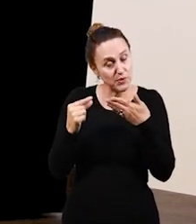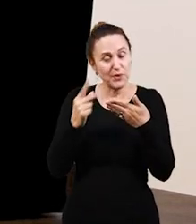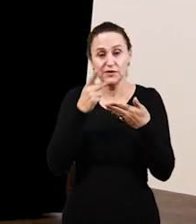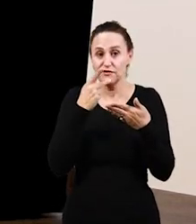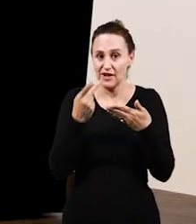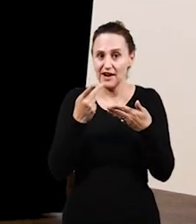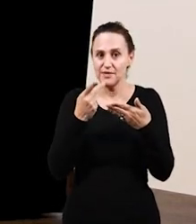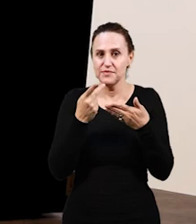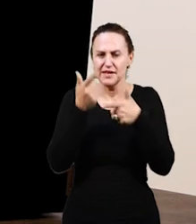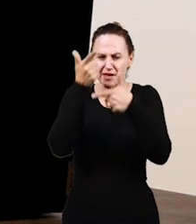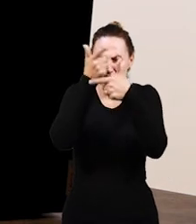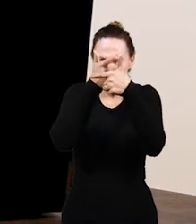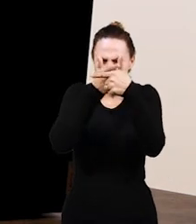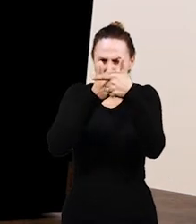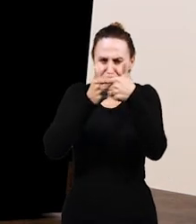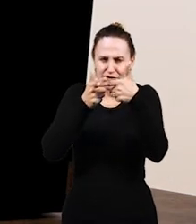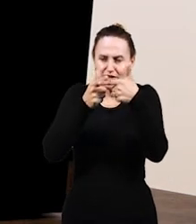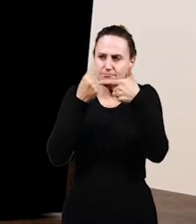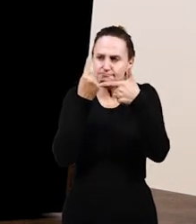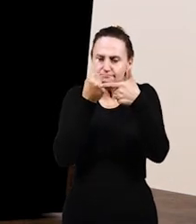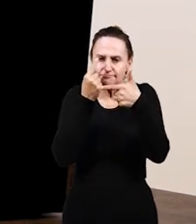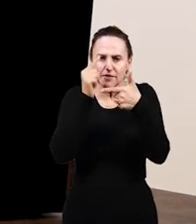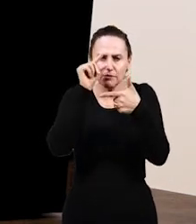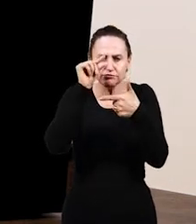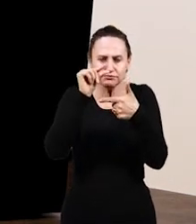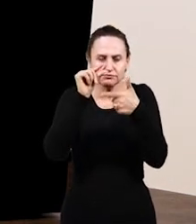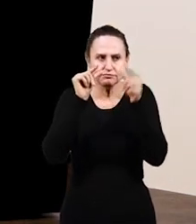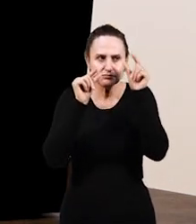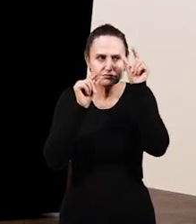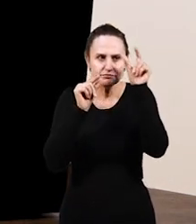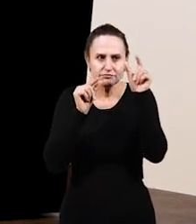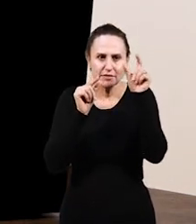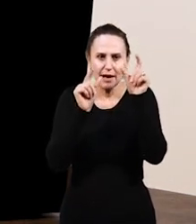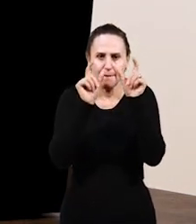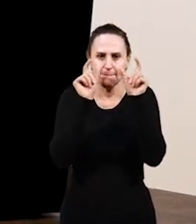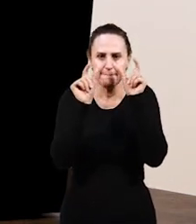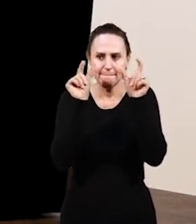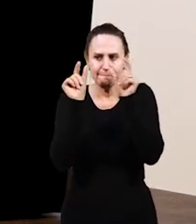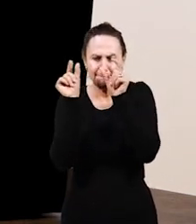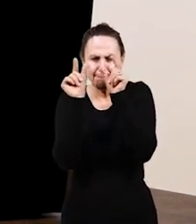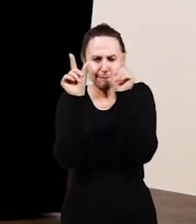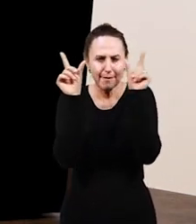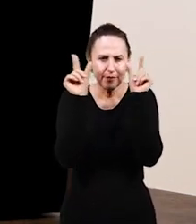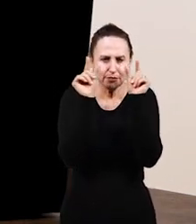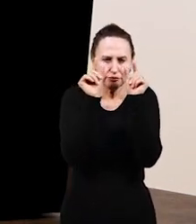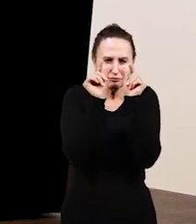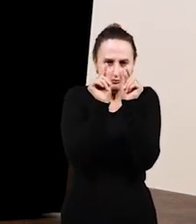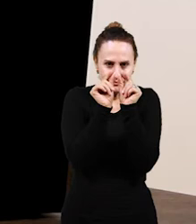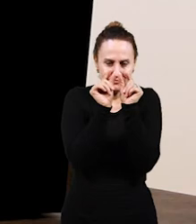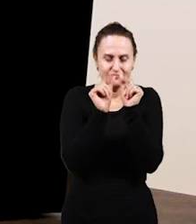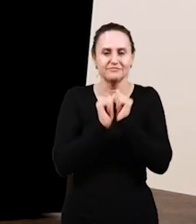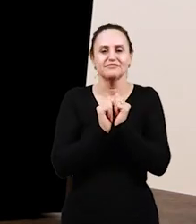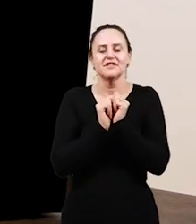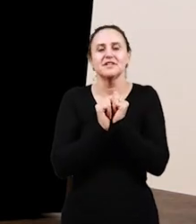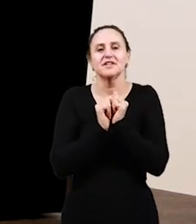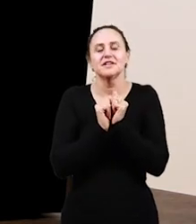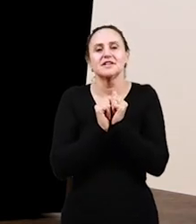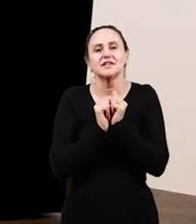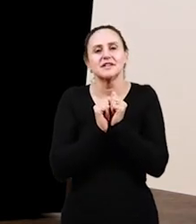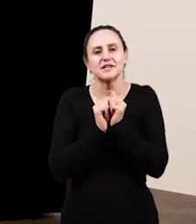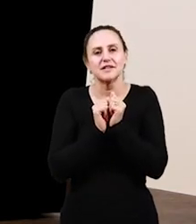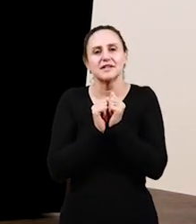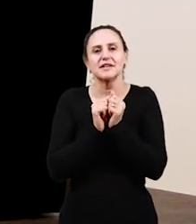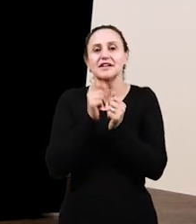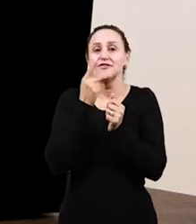olha ele divide em unidades menores todos Devido as palavras unidades menores os o que a gente chama de